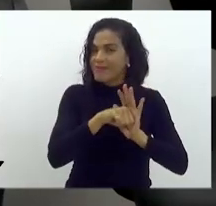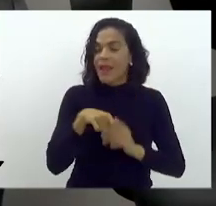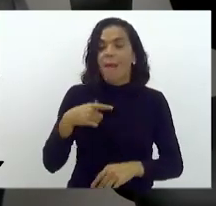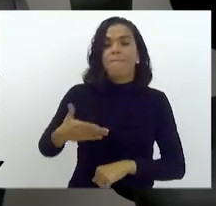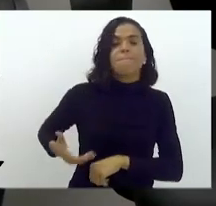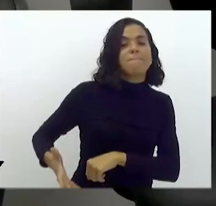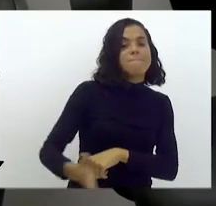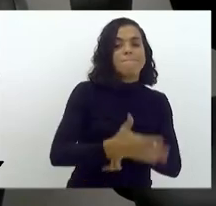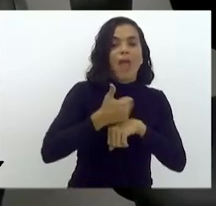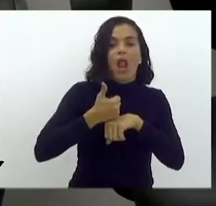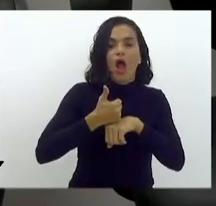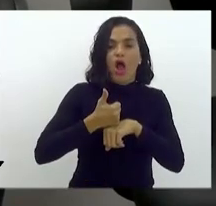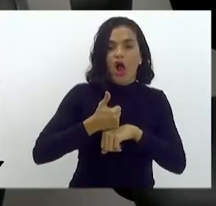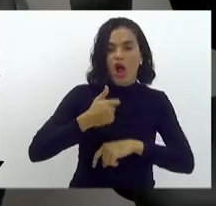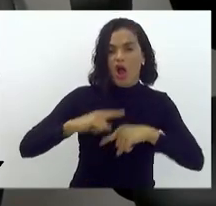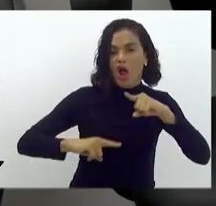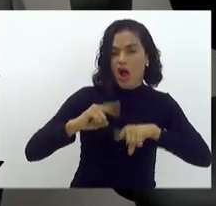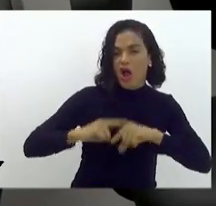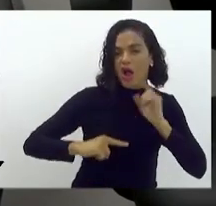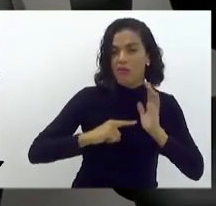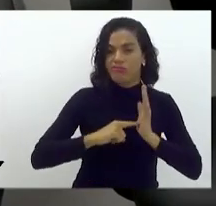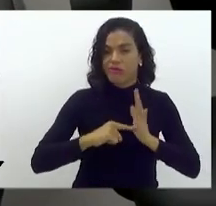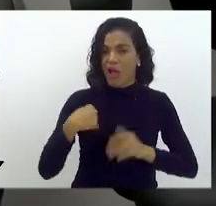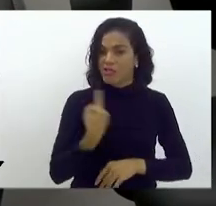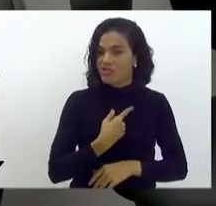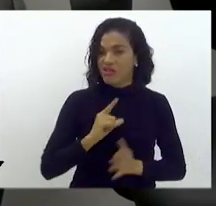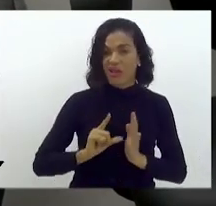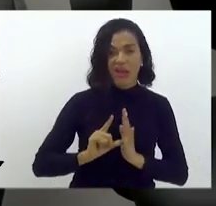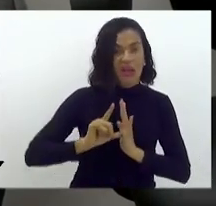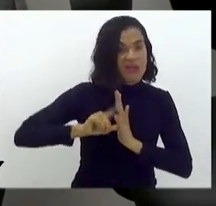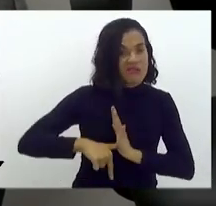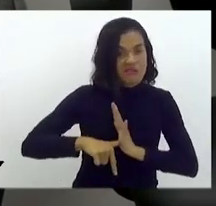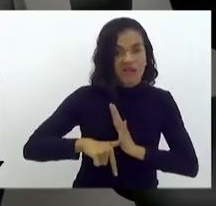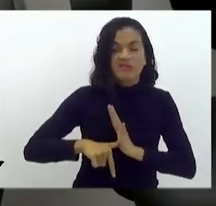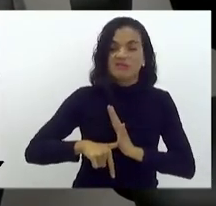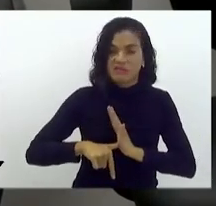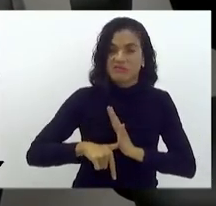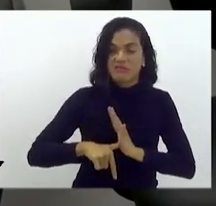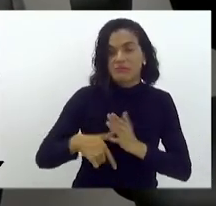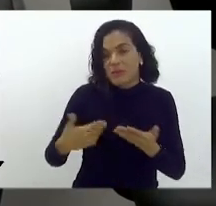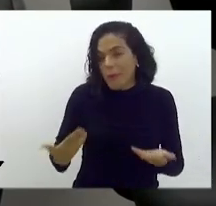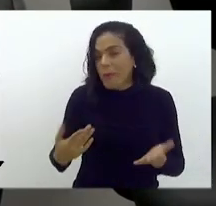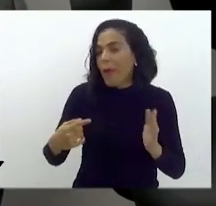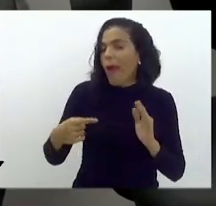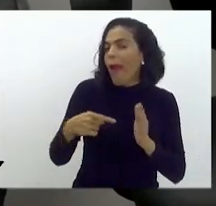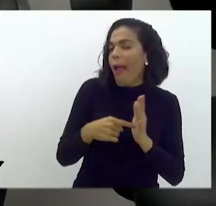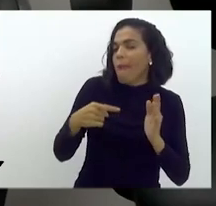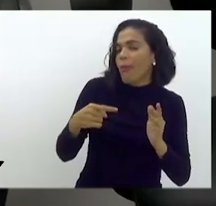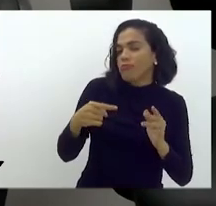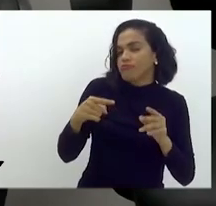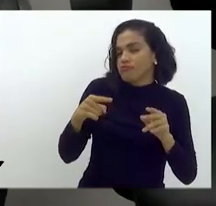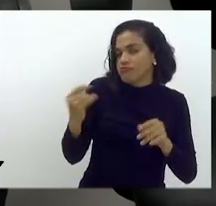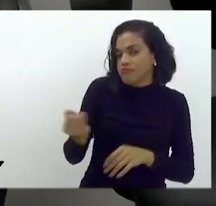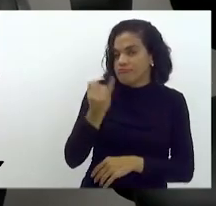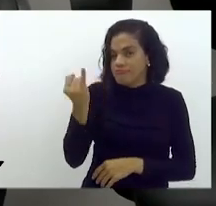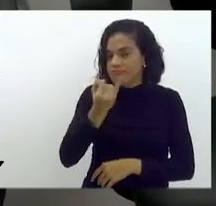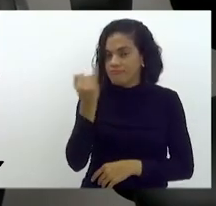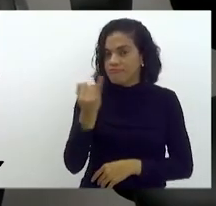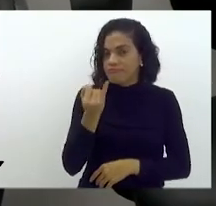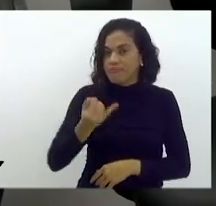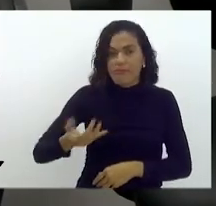melhores equipamentos e nós estamos muito atrasado em relação a isso então isso é um ponto muito importante que